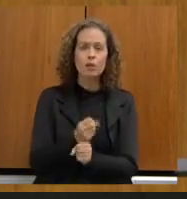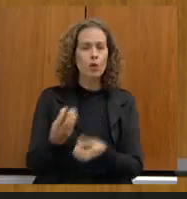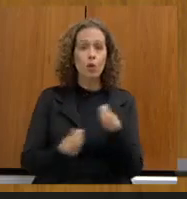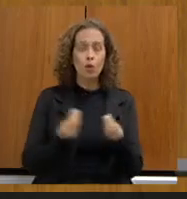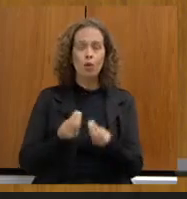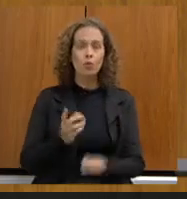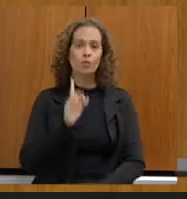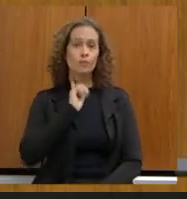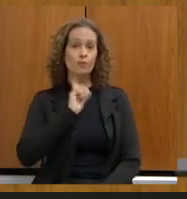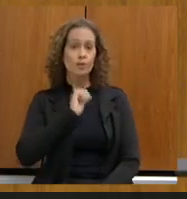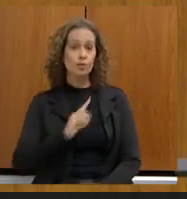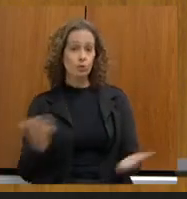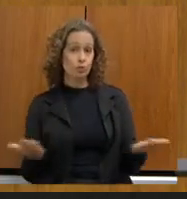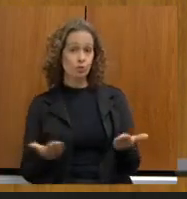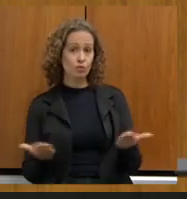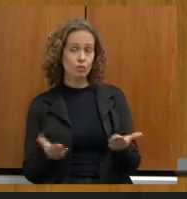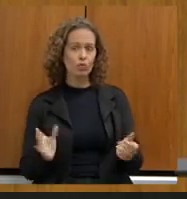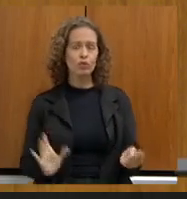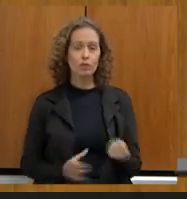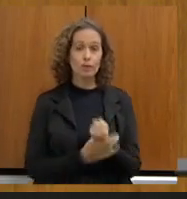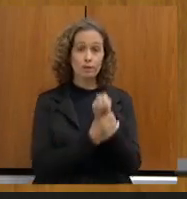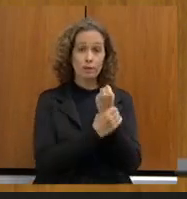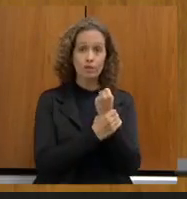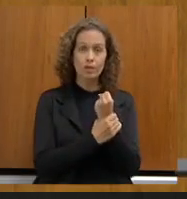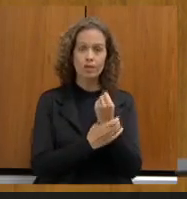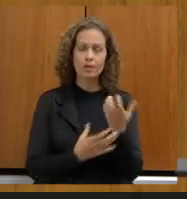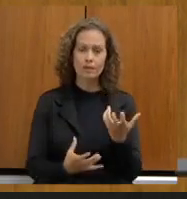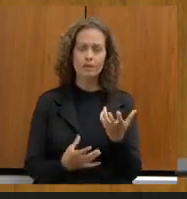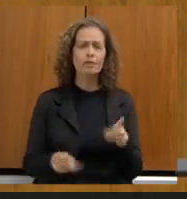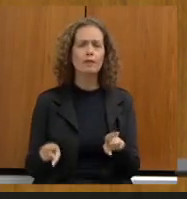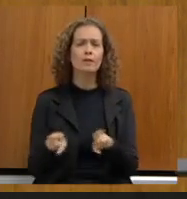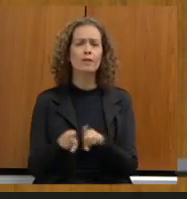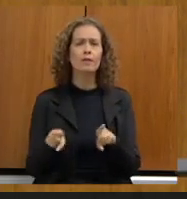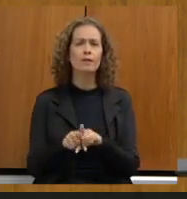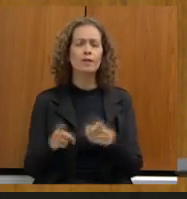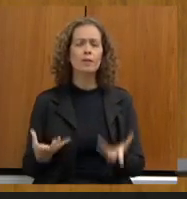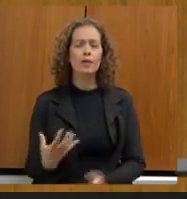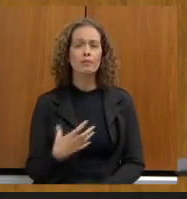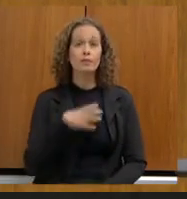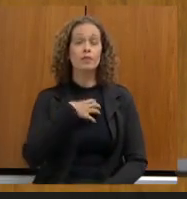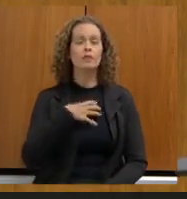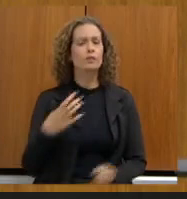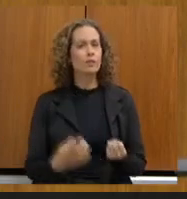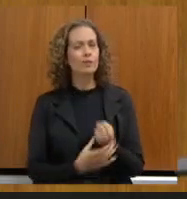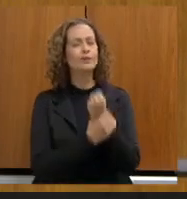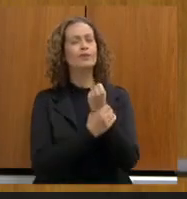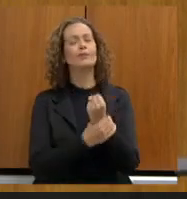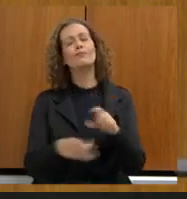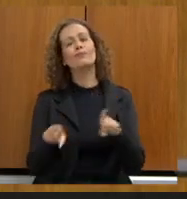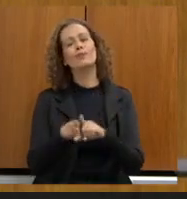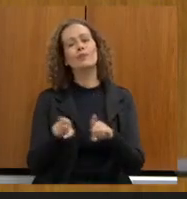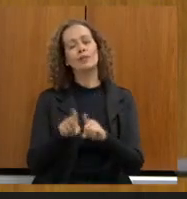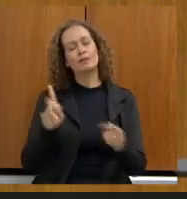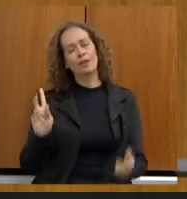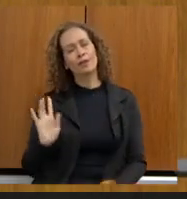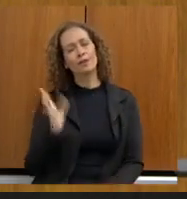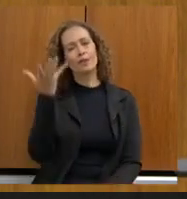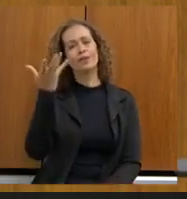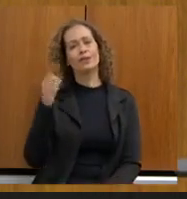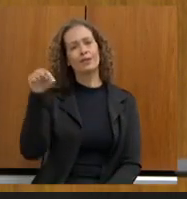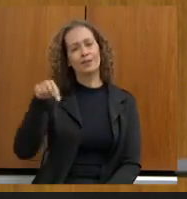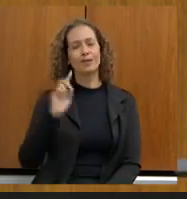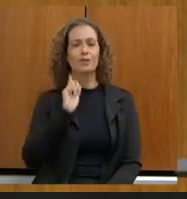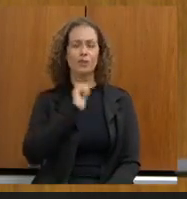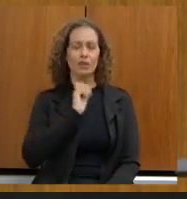Minas hoje não é só a segurança não é sensação de segurança como tá acontecendo em